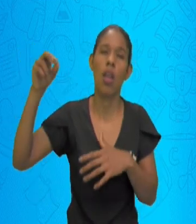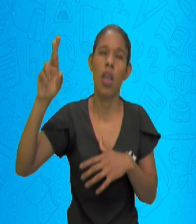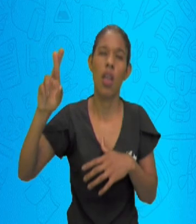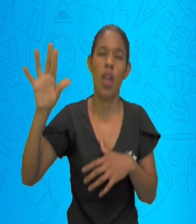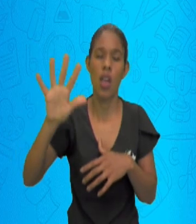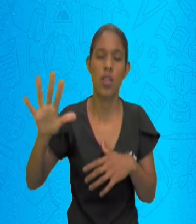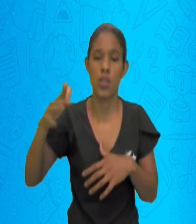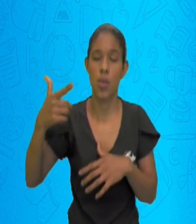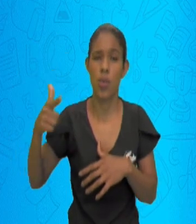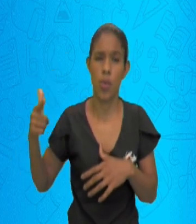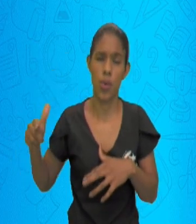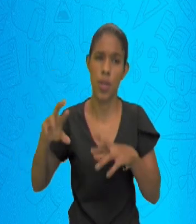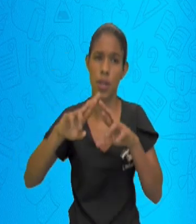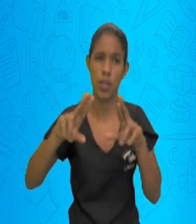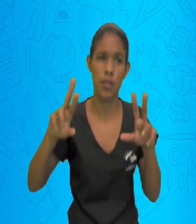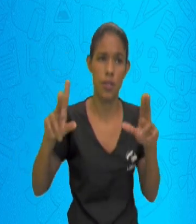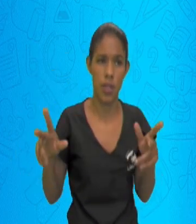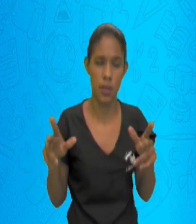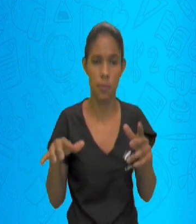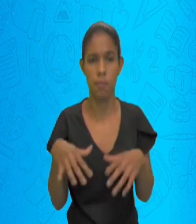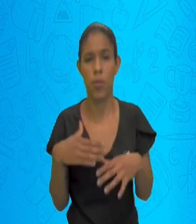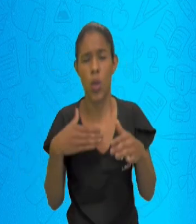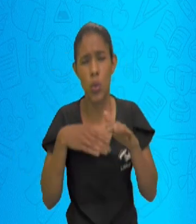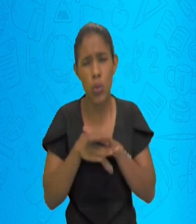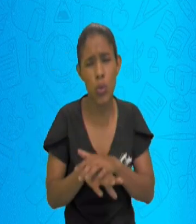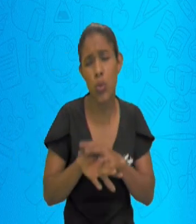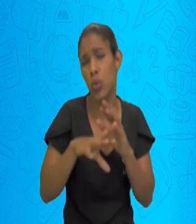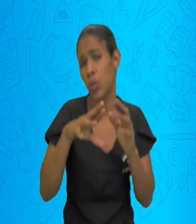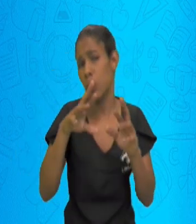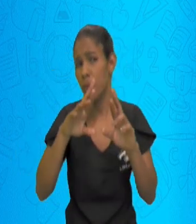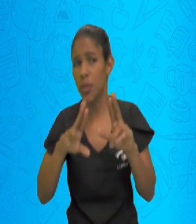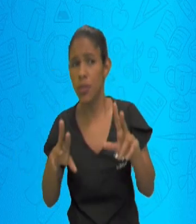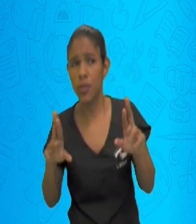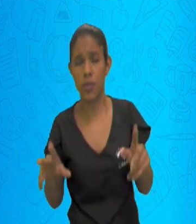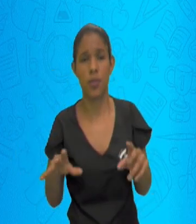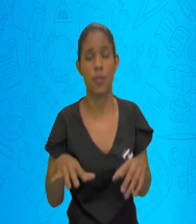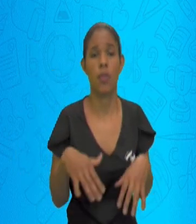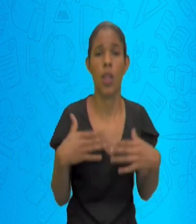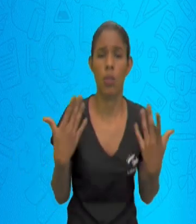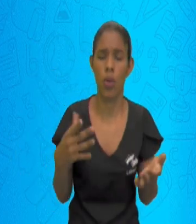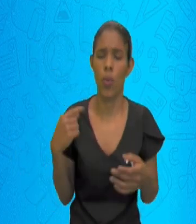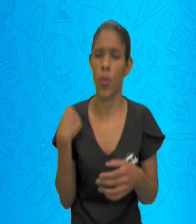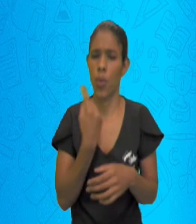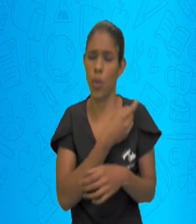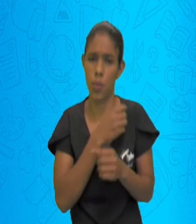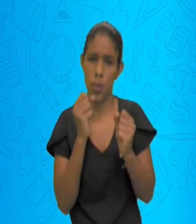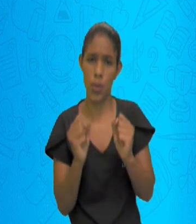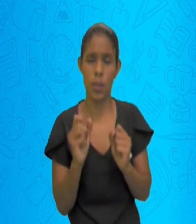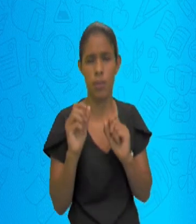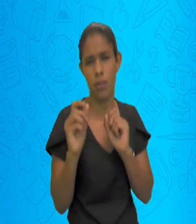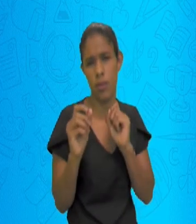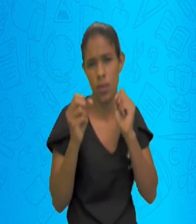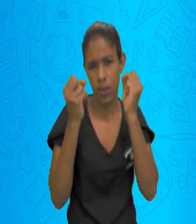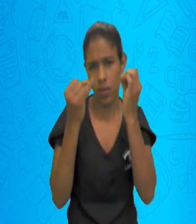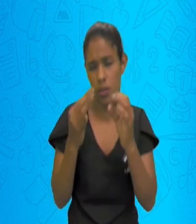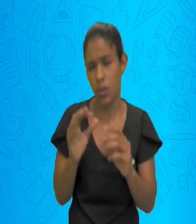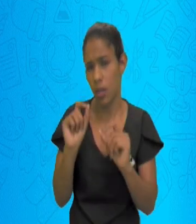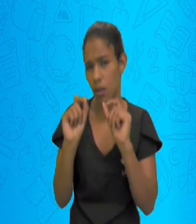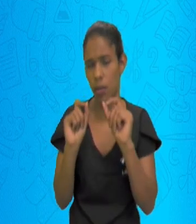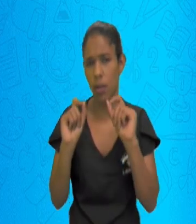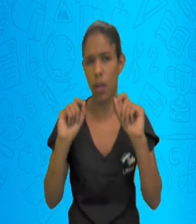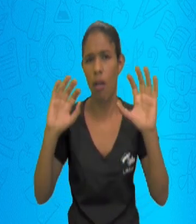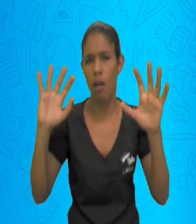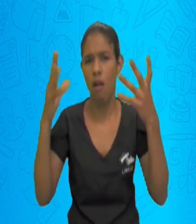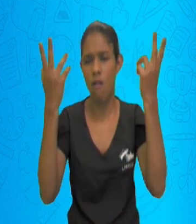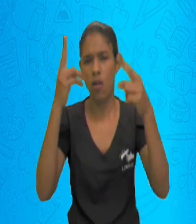agir. E nós podemos dizer que a festa junina é uma tradição que acontece em todo o país e